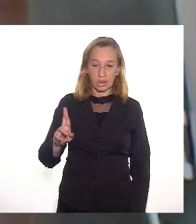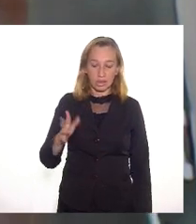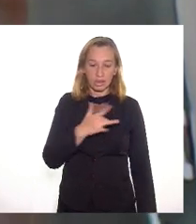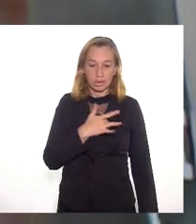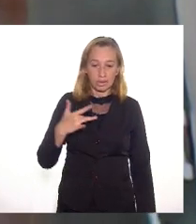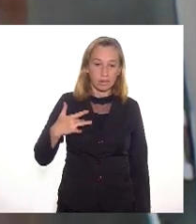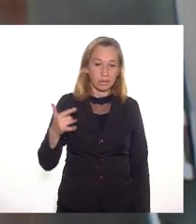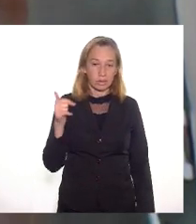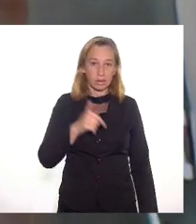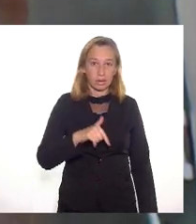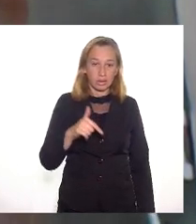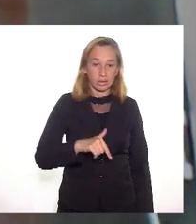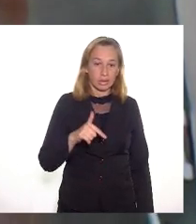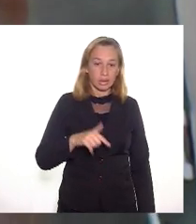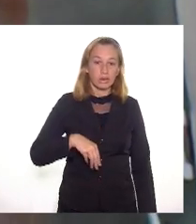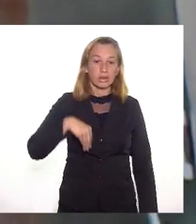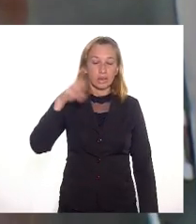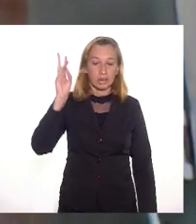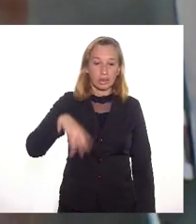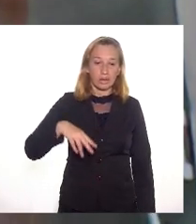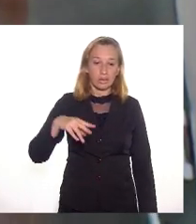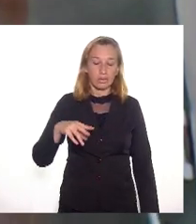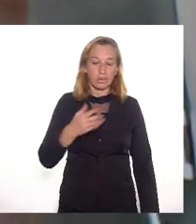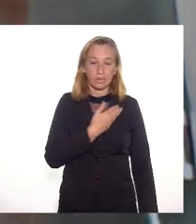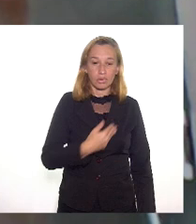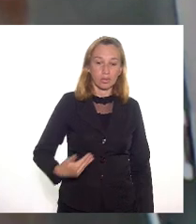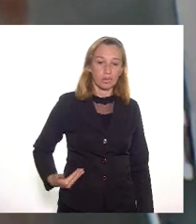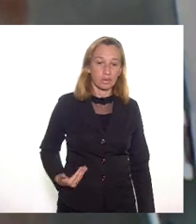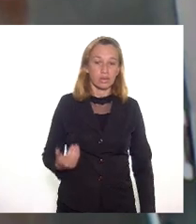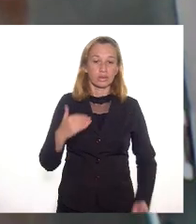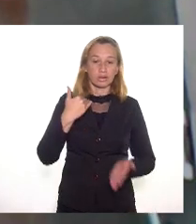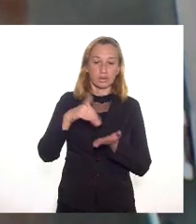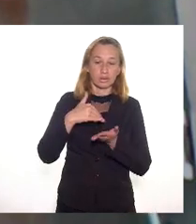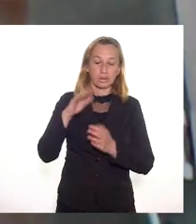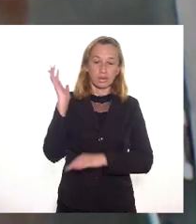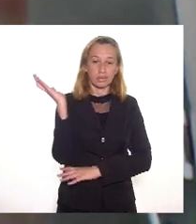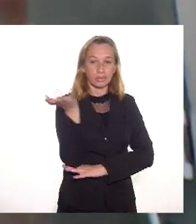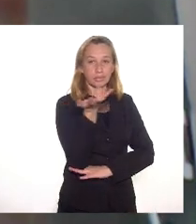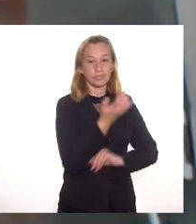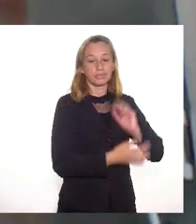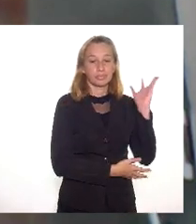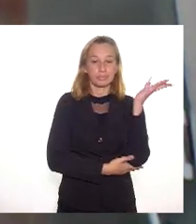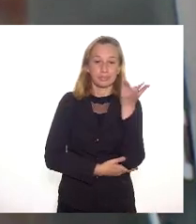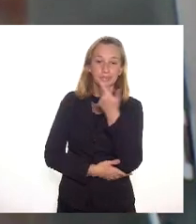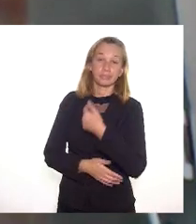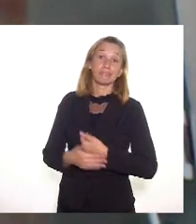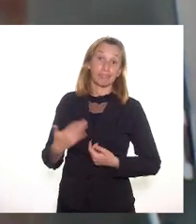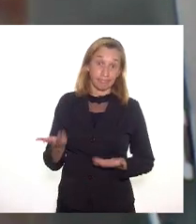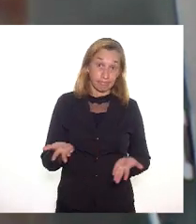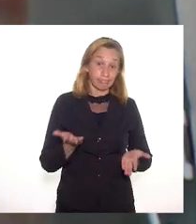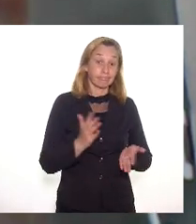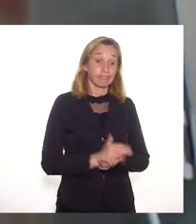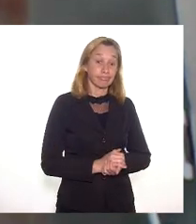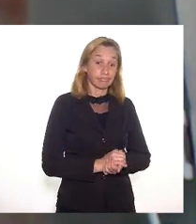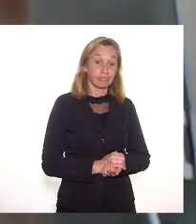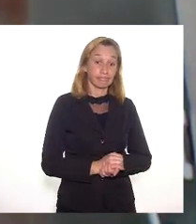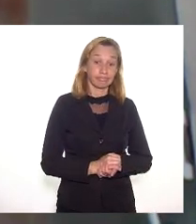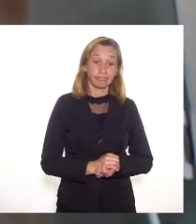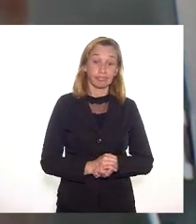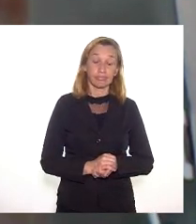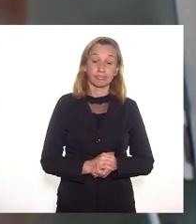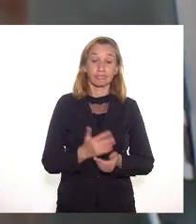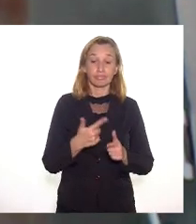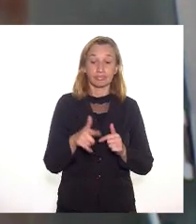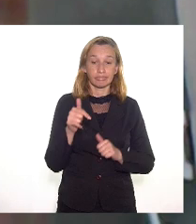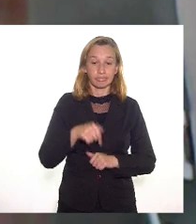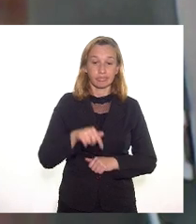da Thyssen-Crupp, quem deu foi o governador e a Secretaria de Meio Ambiente. Eles é que deram para esse monstrengo que está aqui na Zona